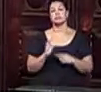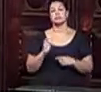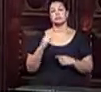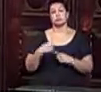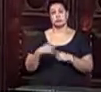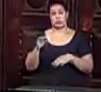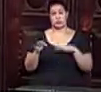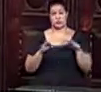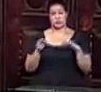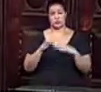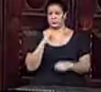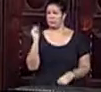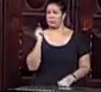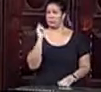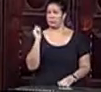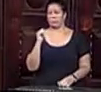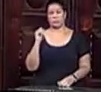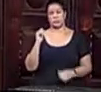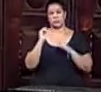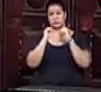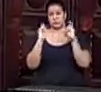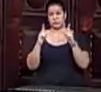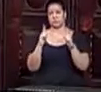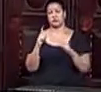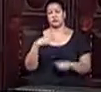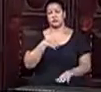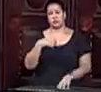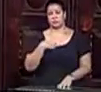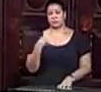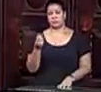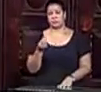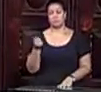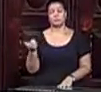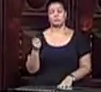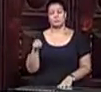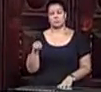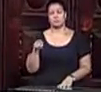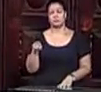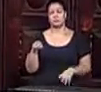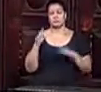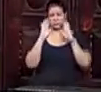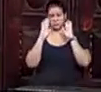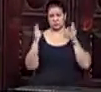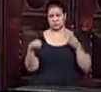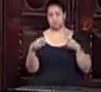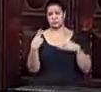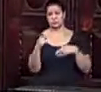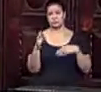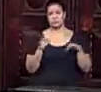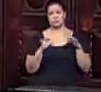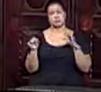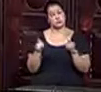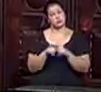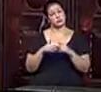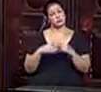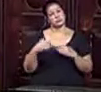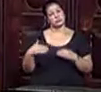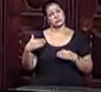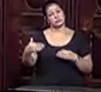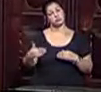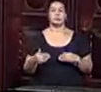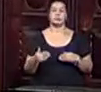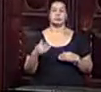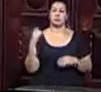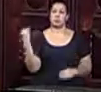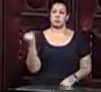a cbs demonstra muita sensibilidade faltando com celeridade vamos caminhar para sua aprovação de penso e com isso é uma